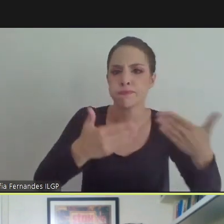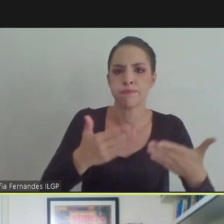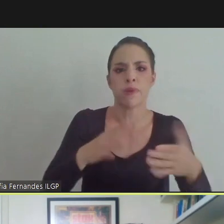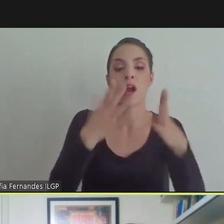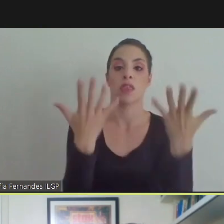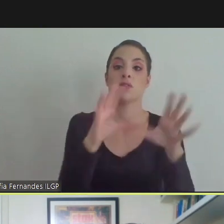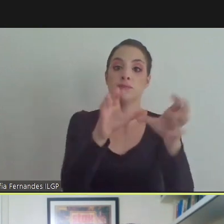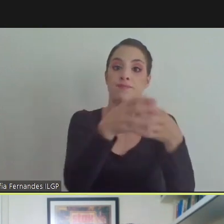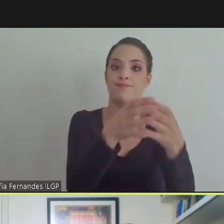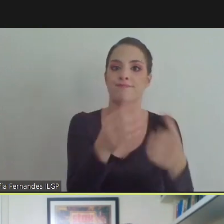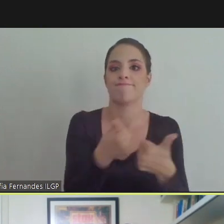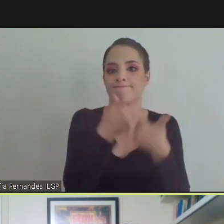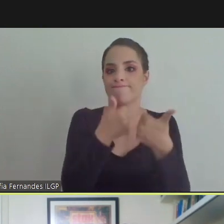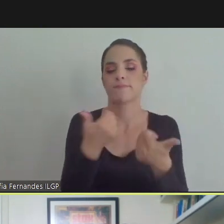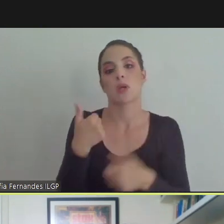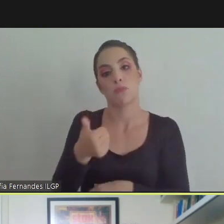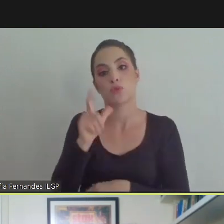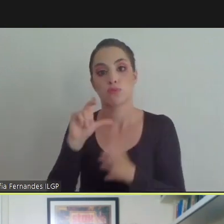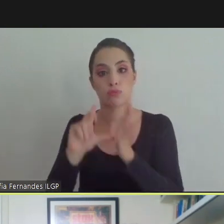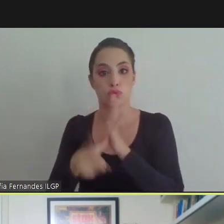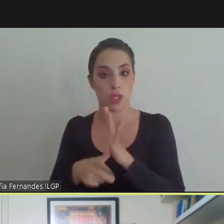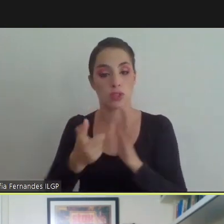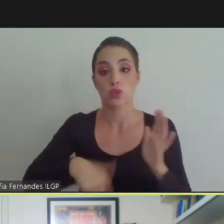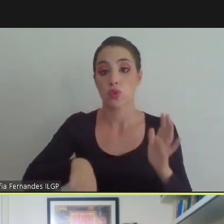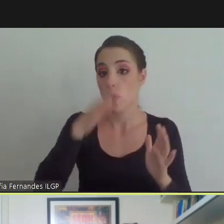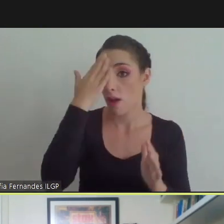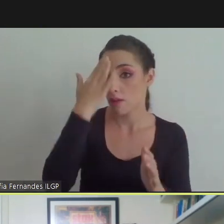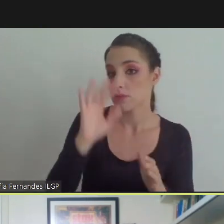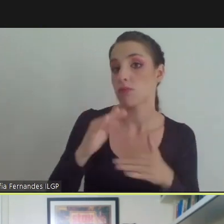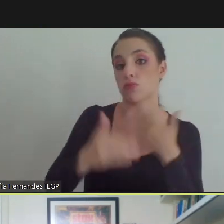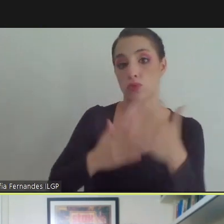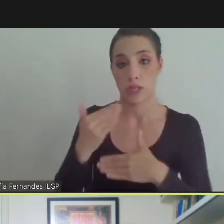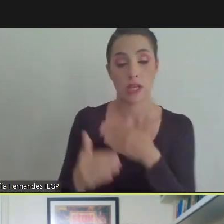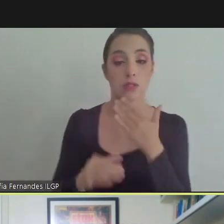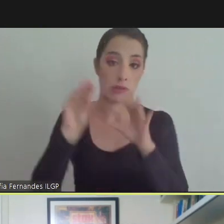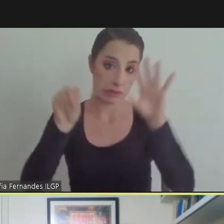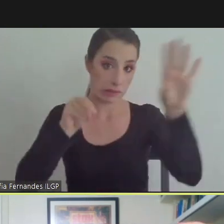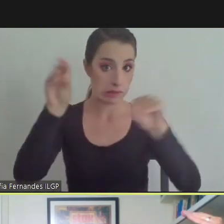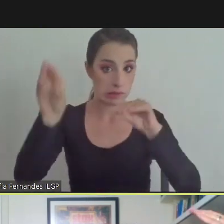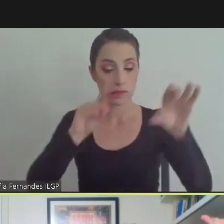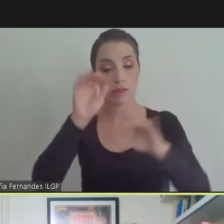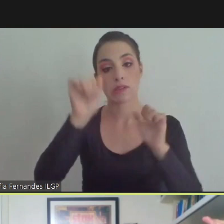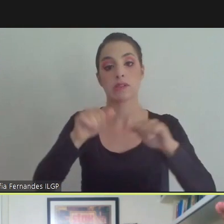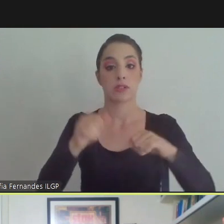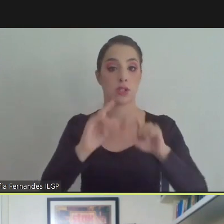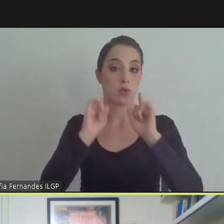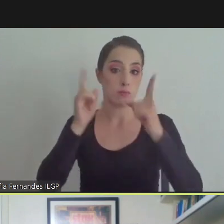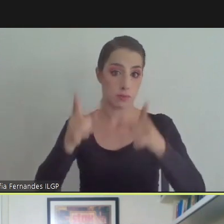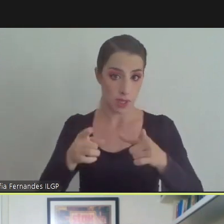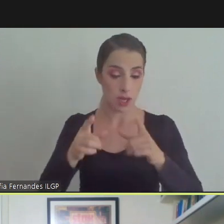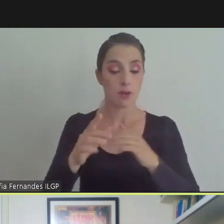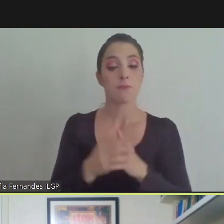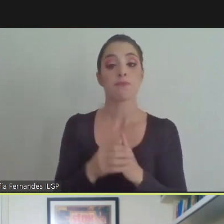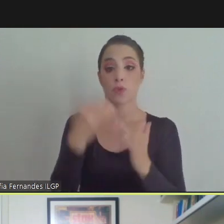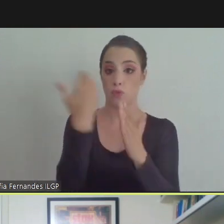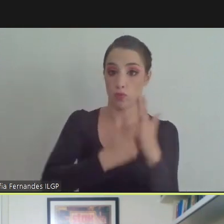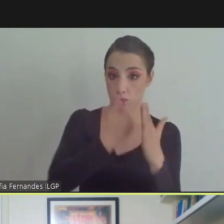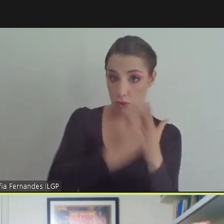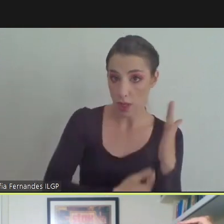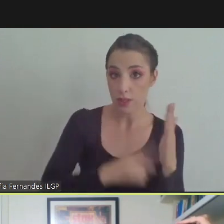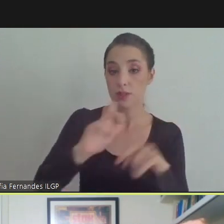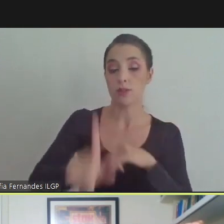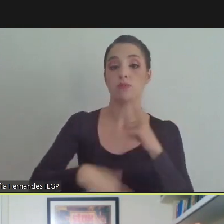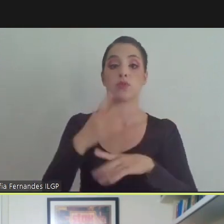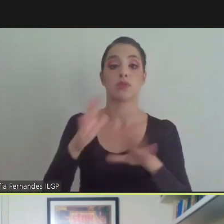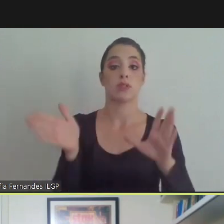selecionar bons projetos, a gente não só faz um processo de chamamento, em que tem um processo de inscrever com formulário, depois na época da primeira jornada a